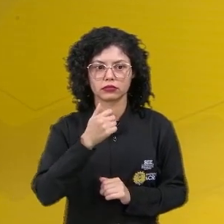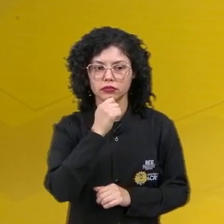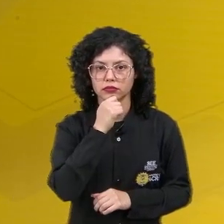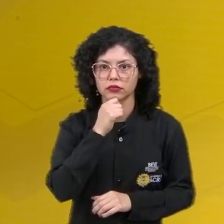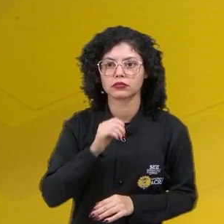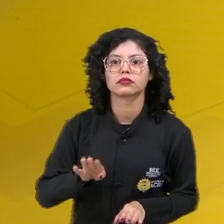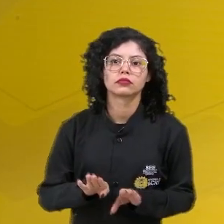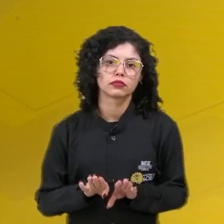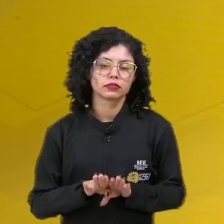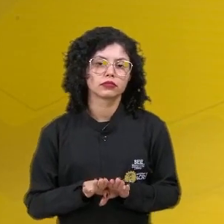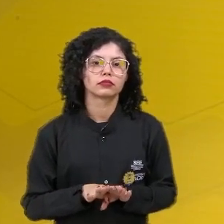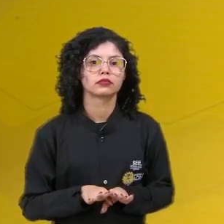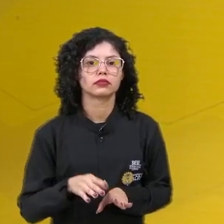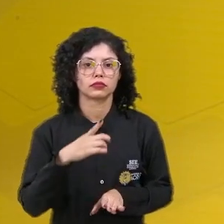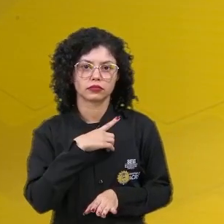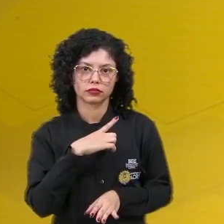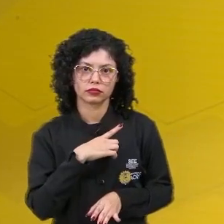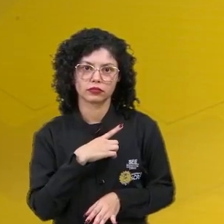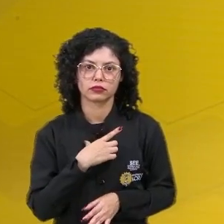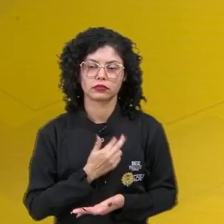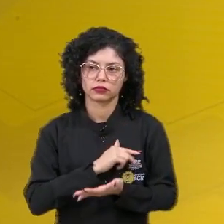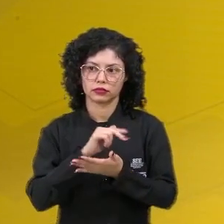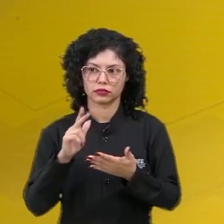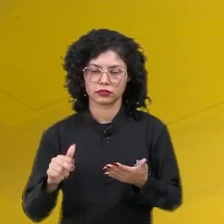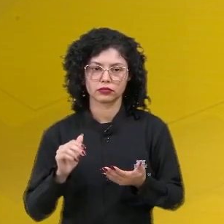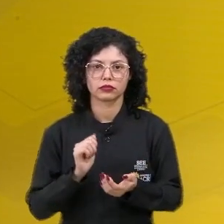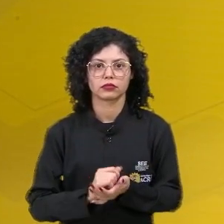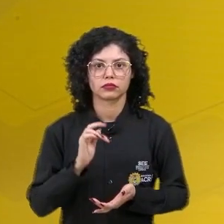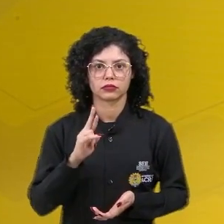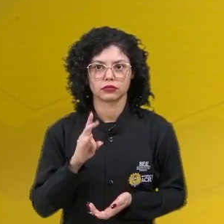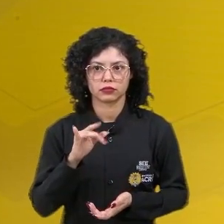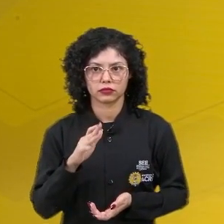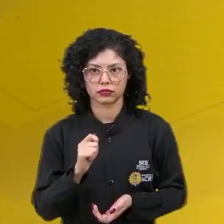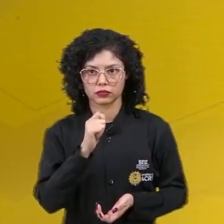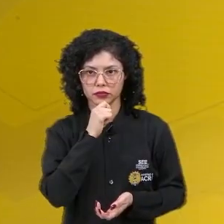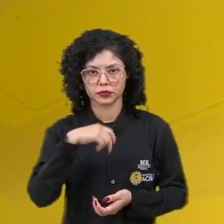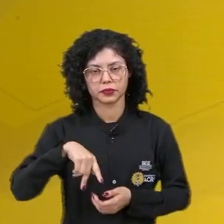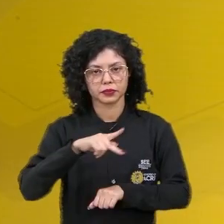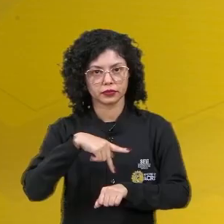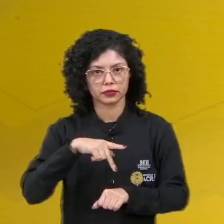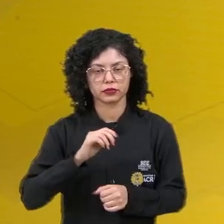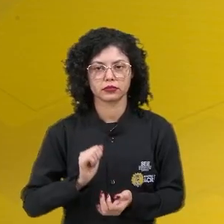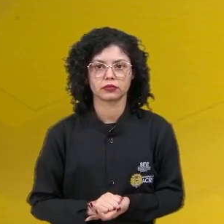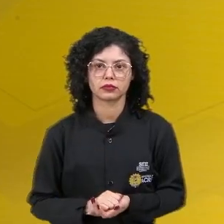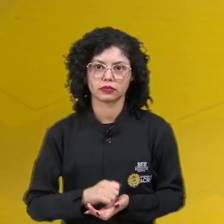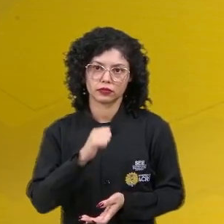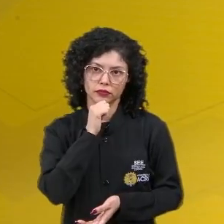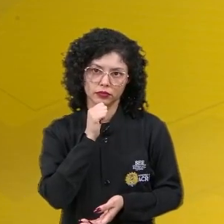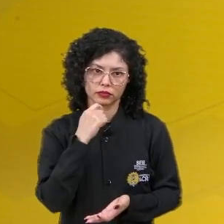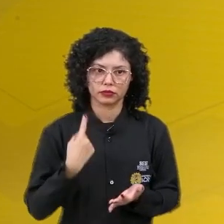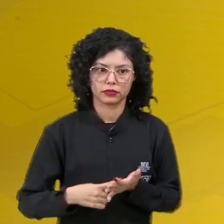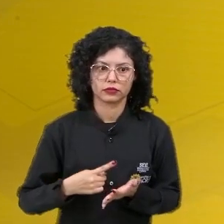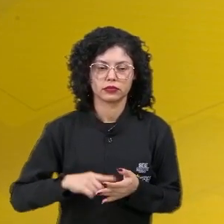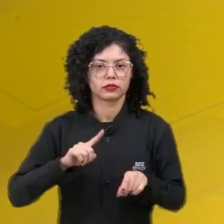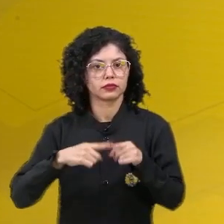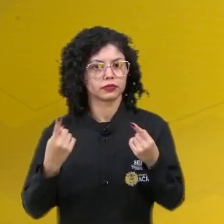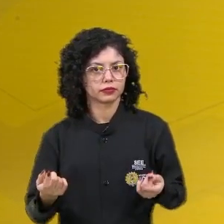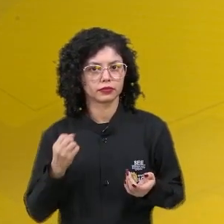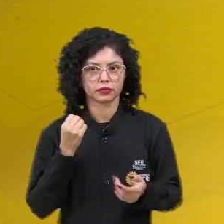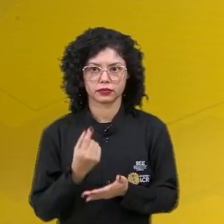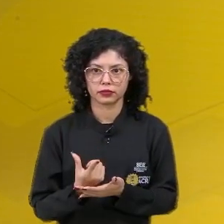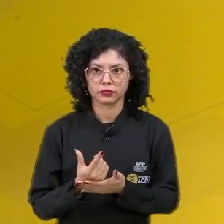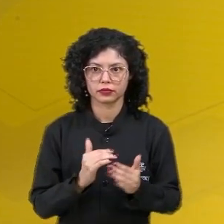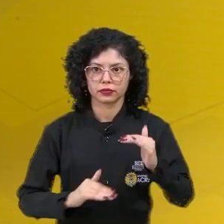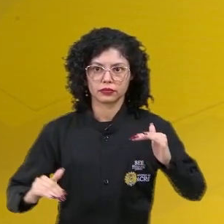transporte, para que haja bastante rodovias no país, o investimento ele é considerável, mas não é de um custo